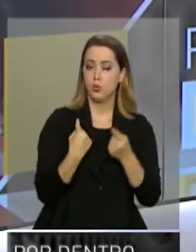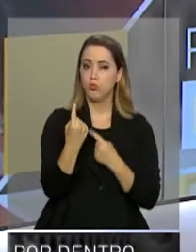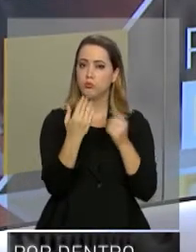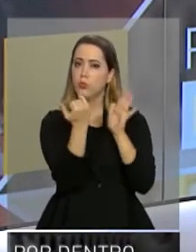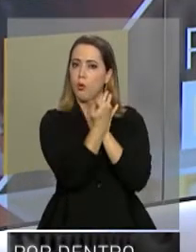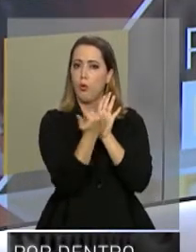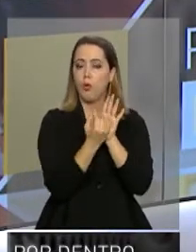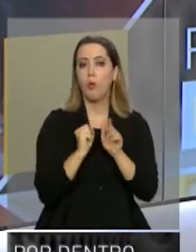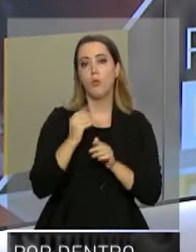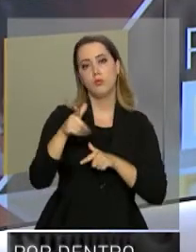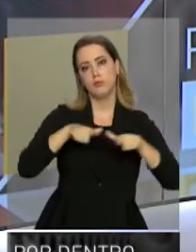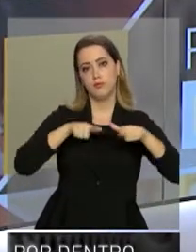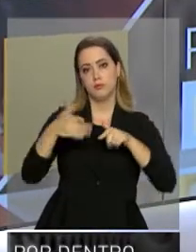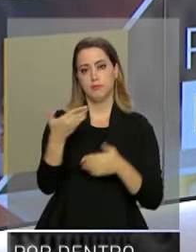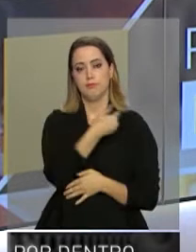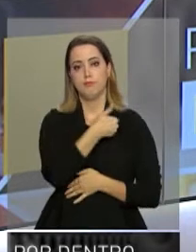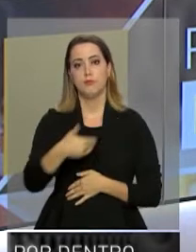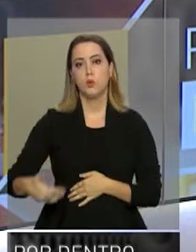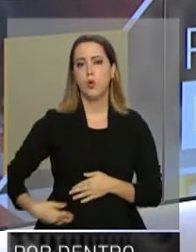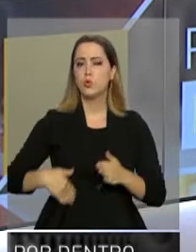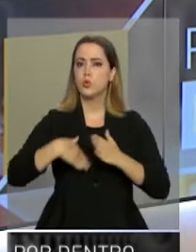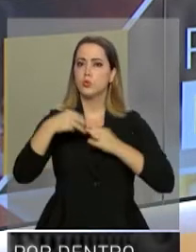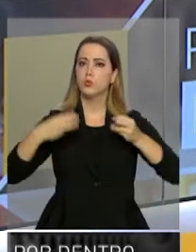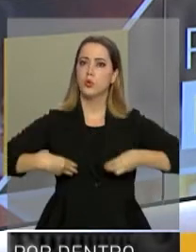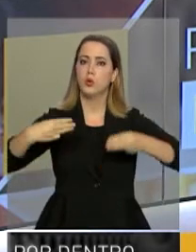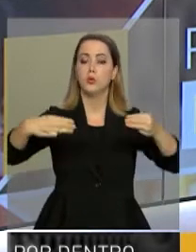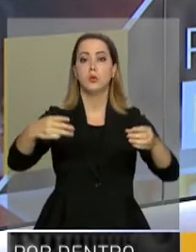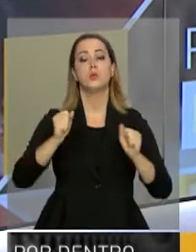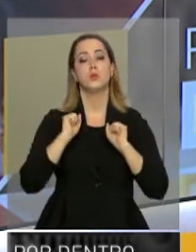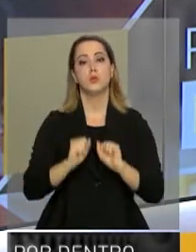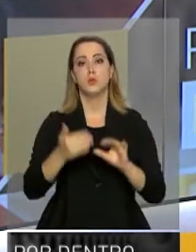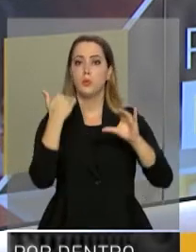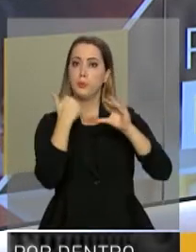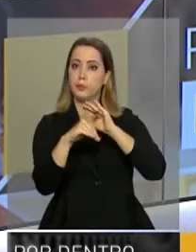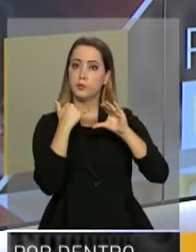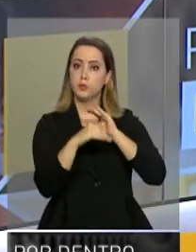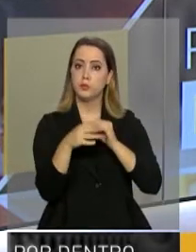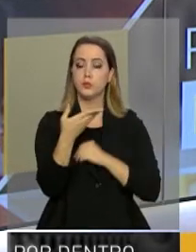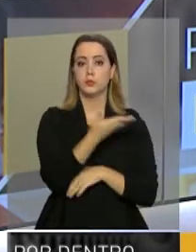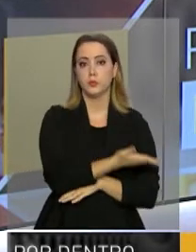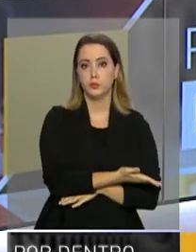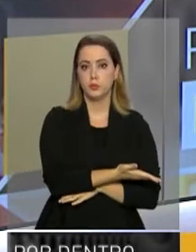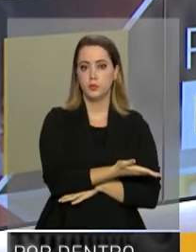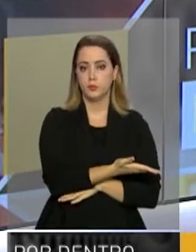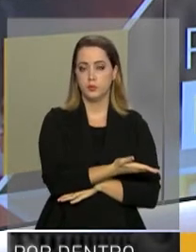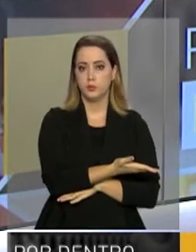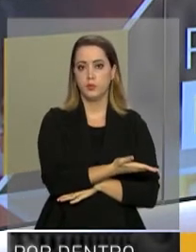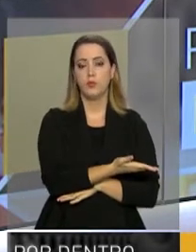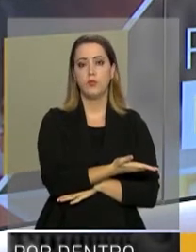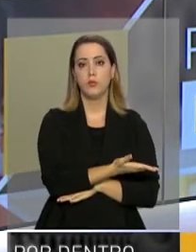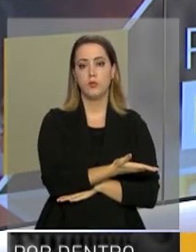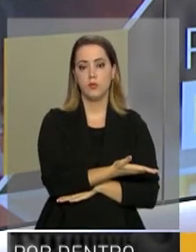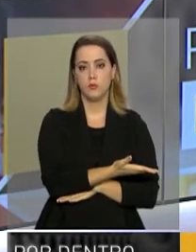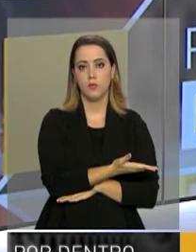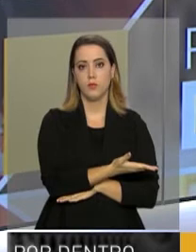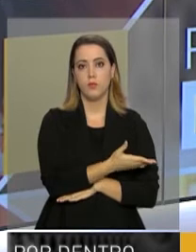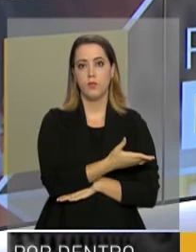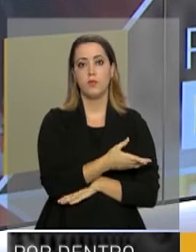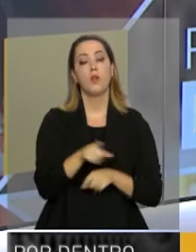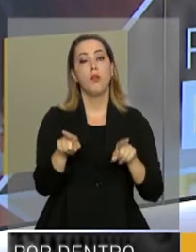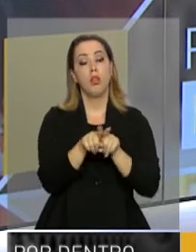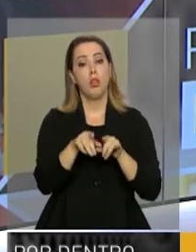projeto ou ação do governo, de qualquer ministério, escreva para por dentro do governo, arroba presidencia.gov.br.